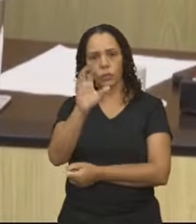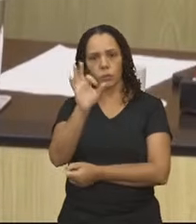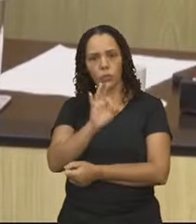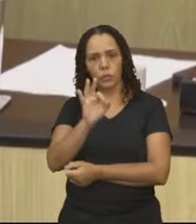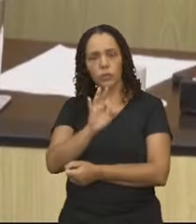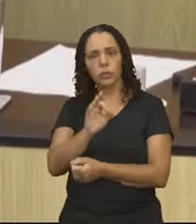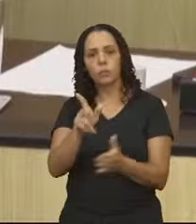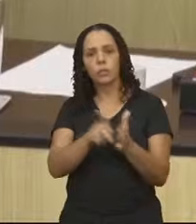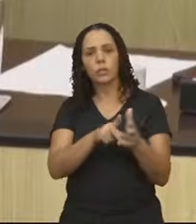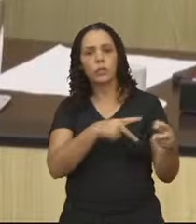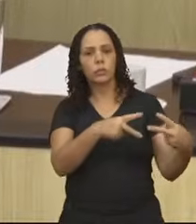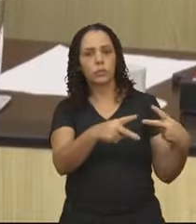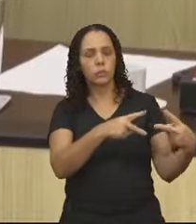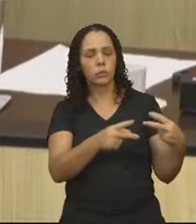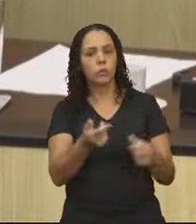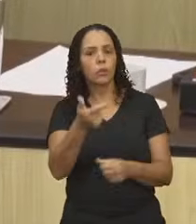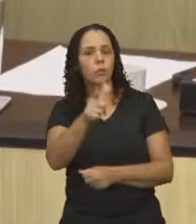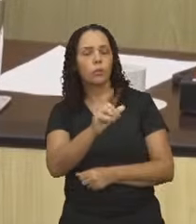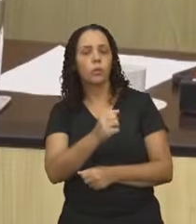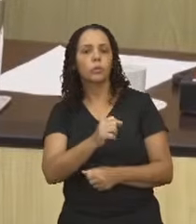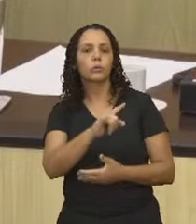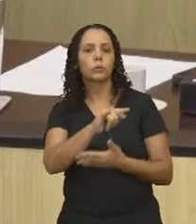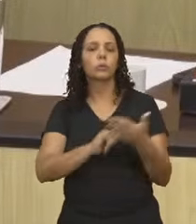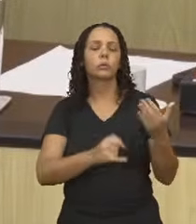que em outro, sob matrícula número